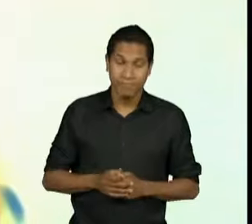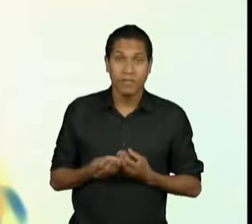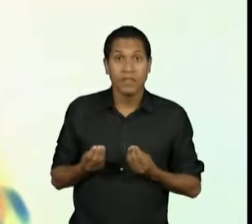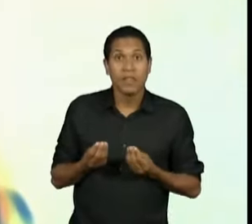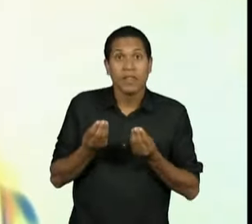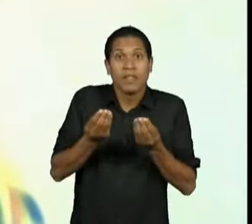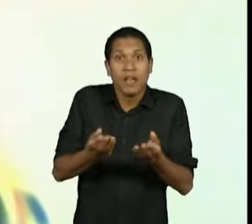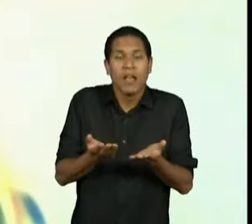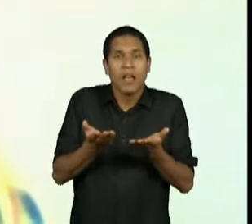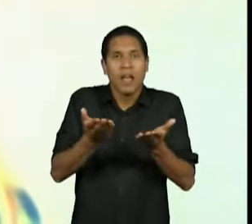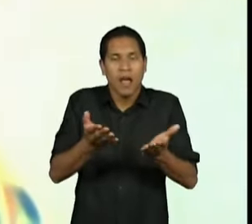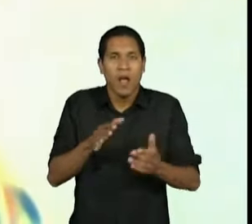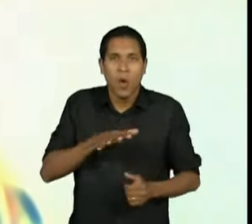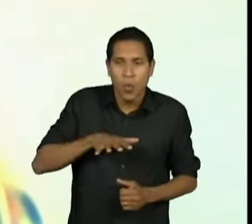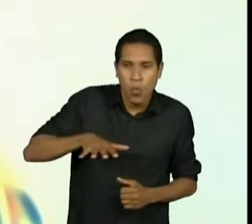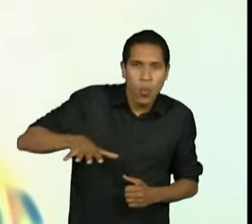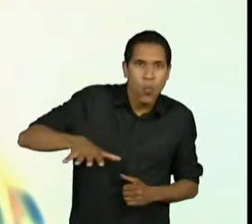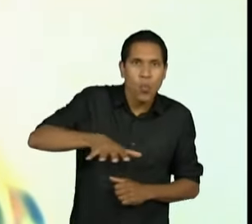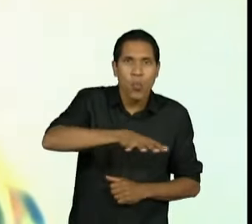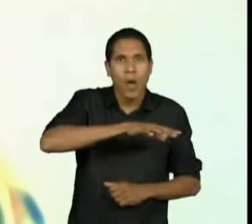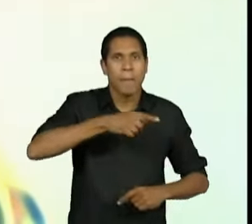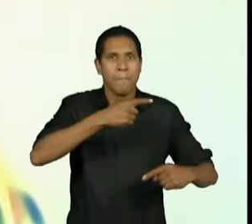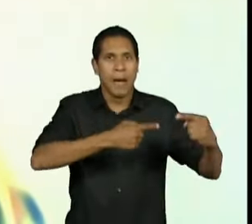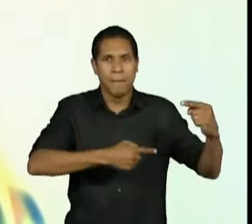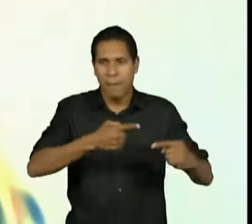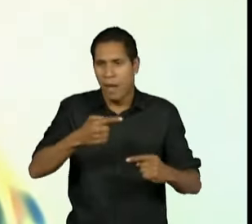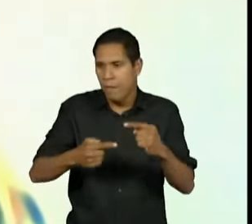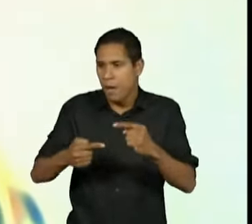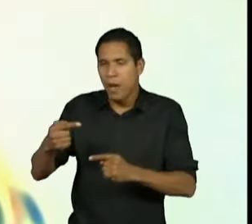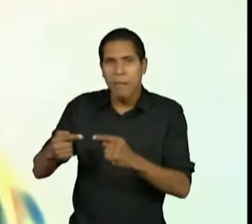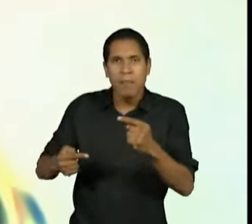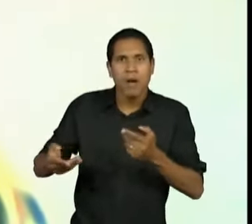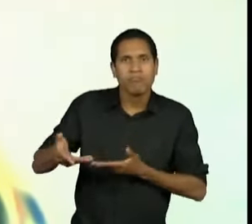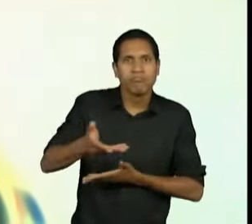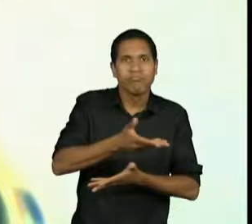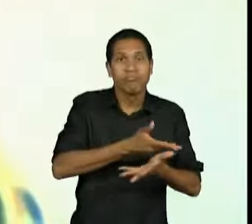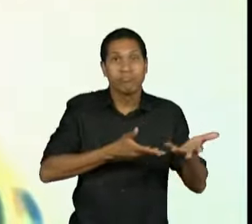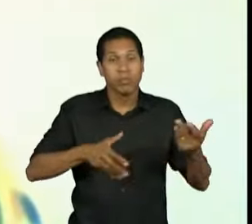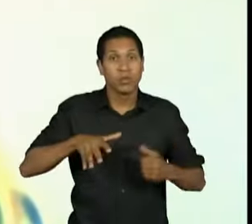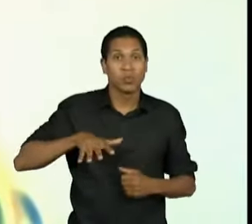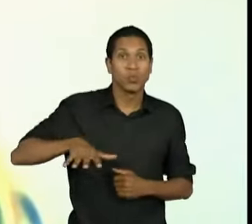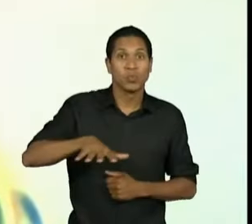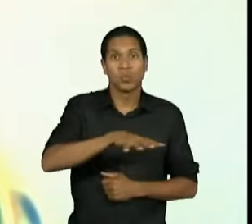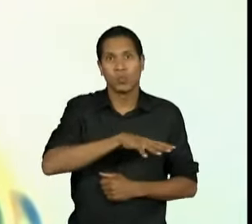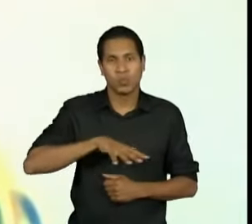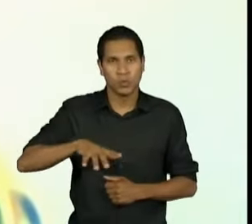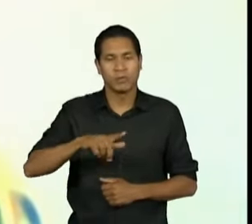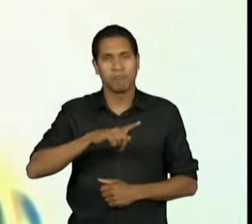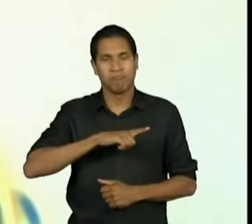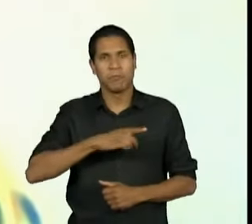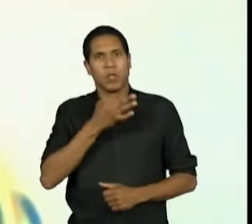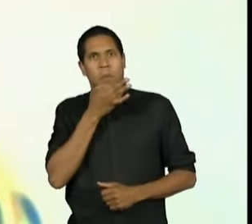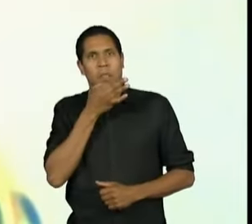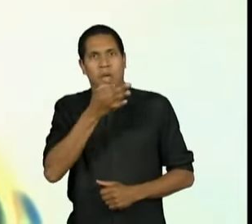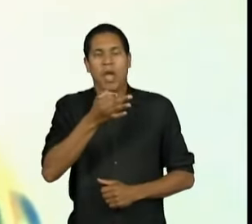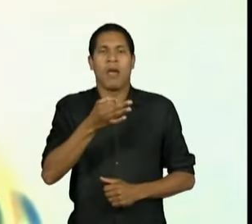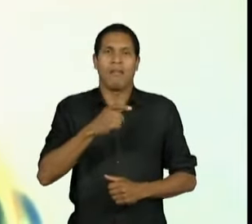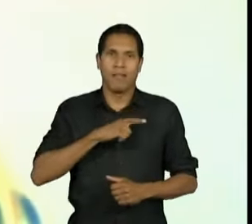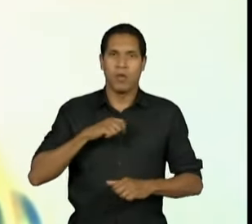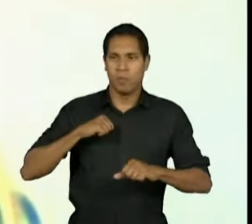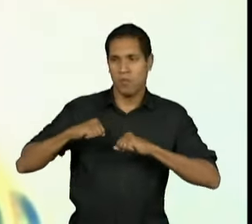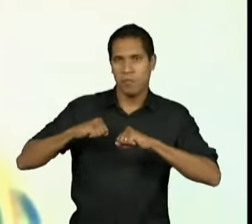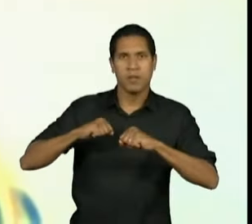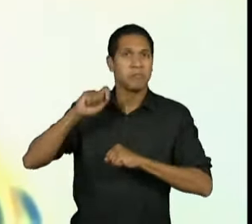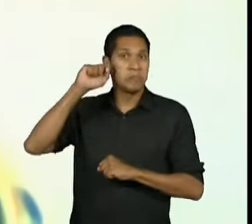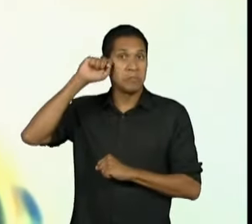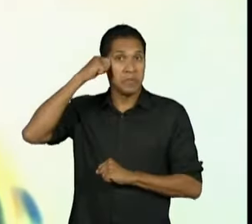né, uma ambiência de discussão e uma ambiência de posição, né? O movimento negro, durante